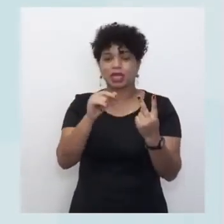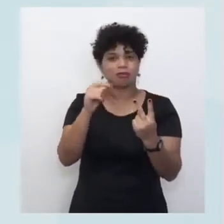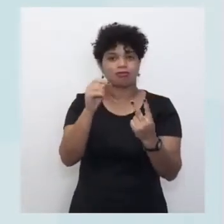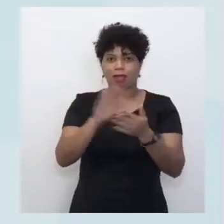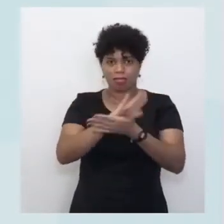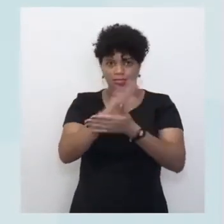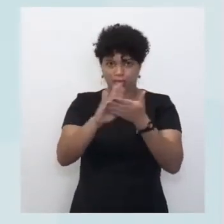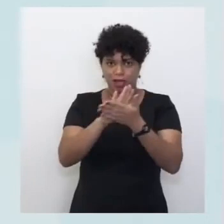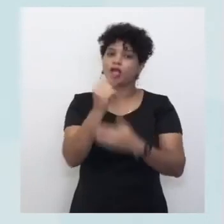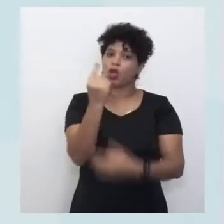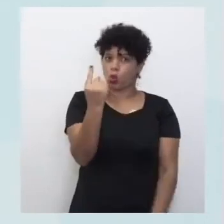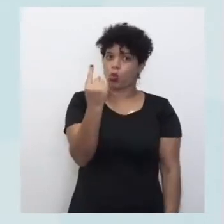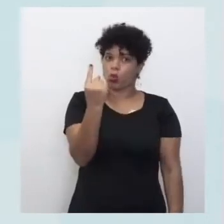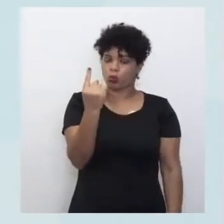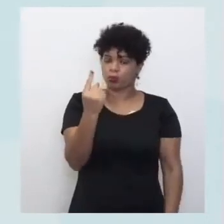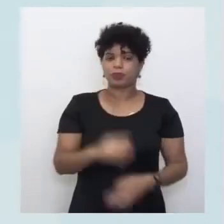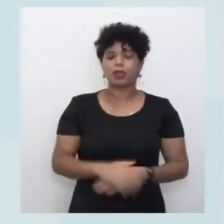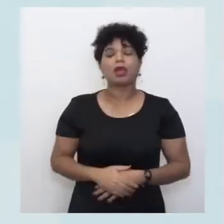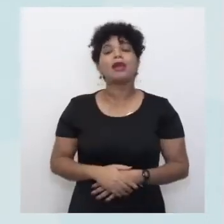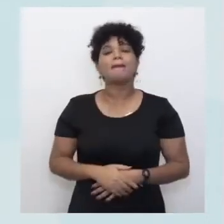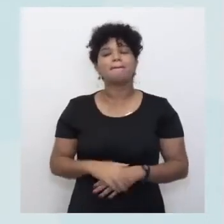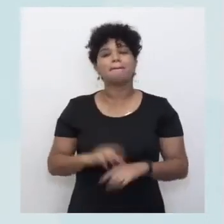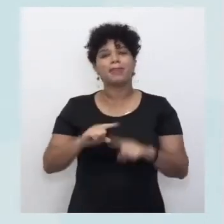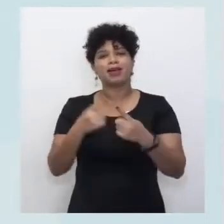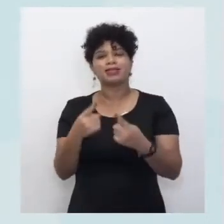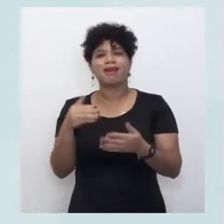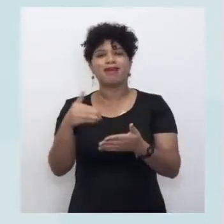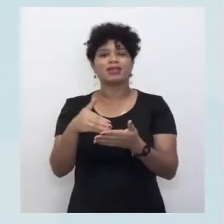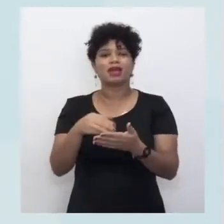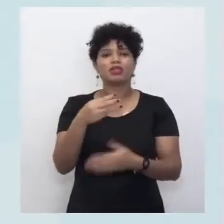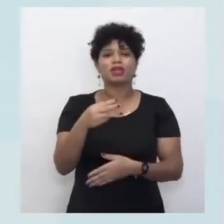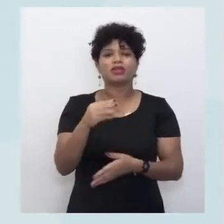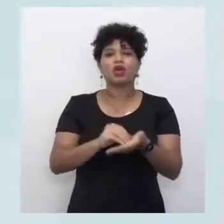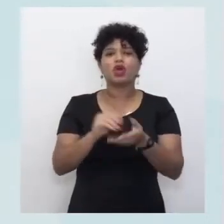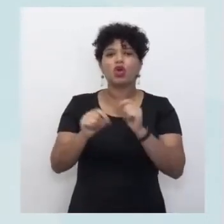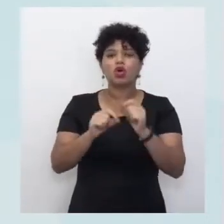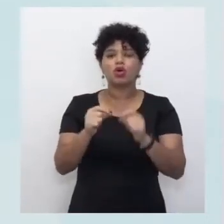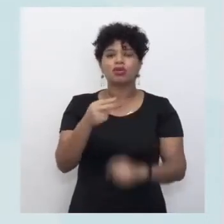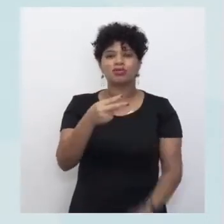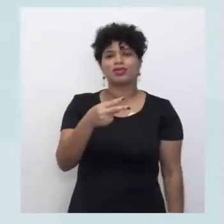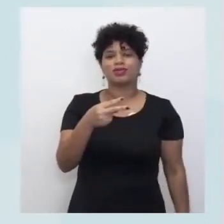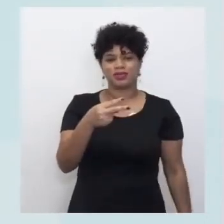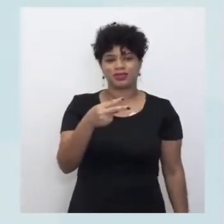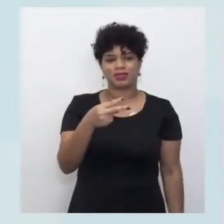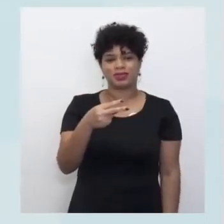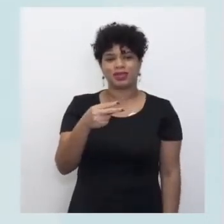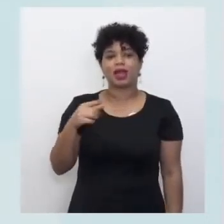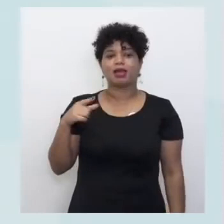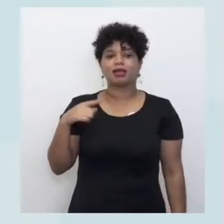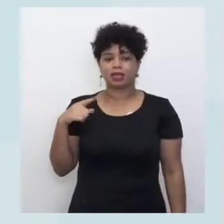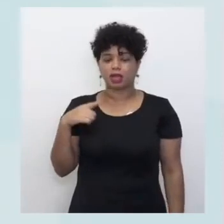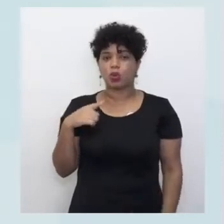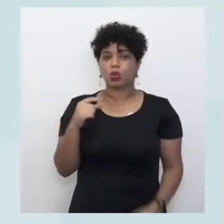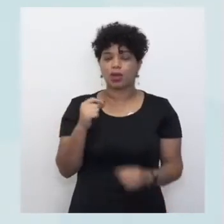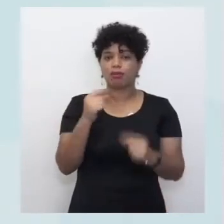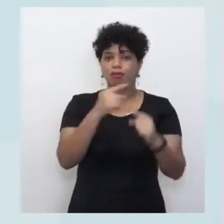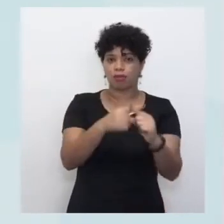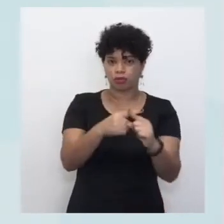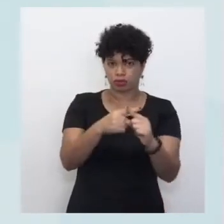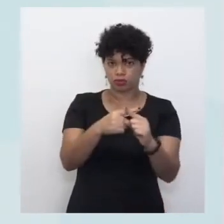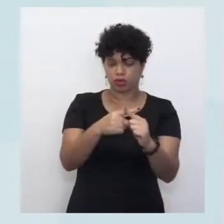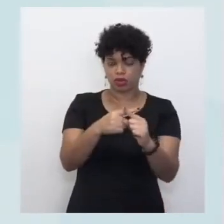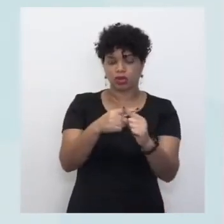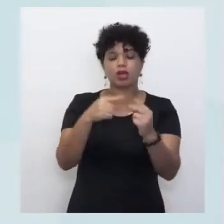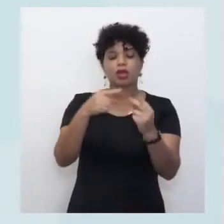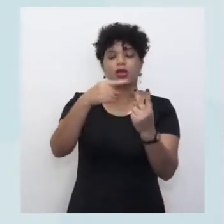1. 1 para chegar no 3, faltam 2. Então, eu tenho que multiplicar por raiz cúbica